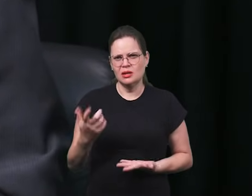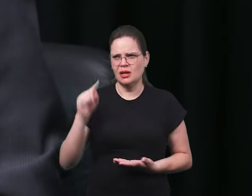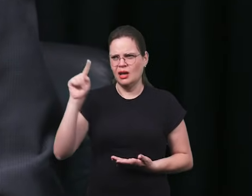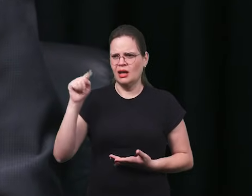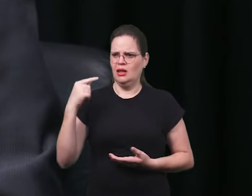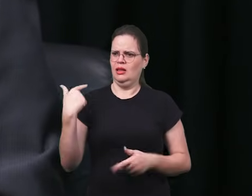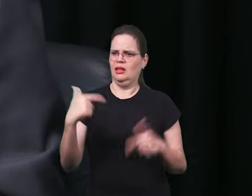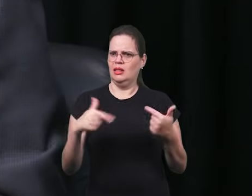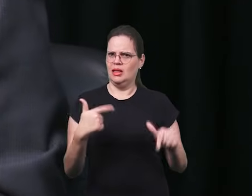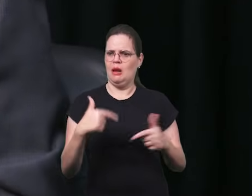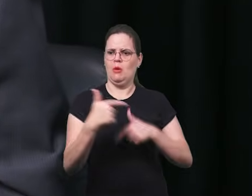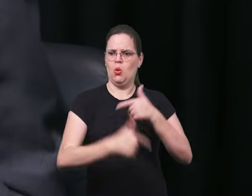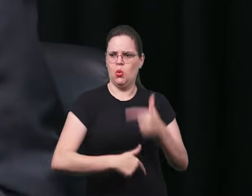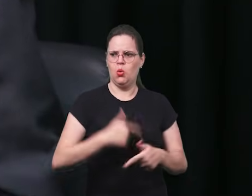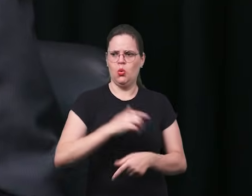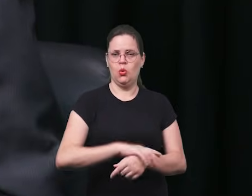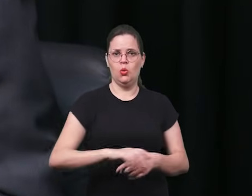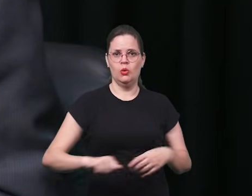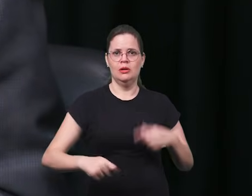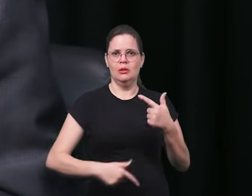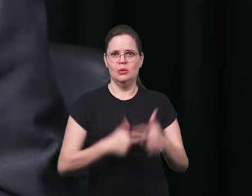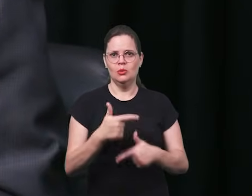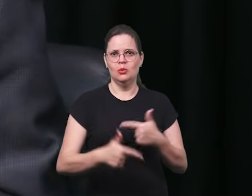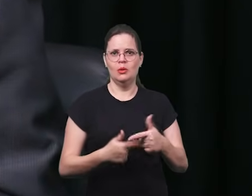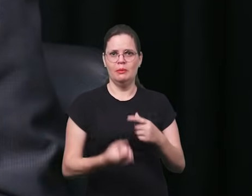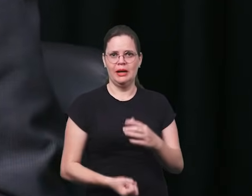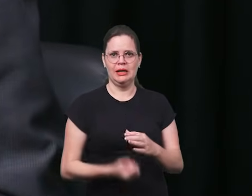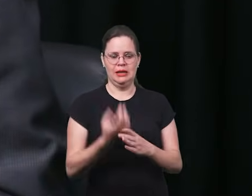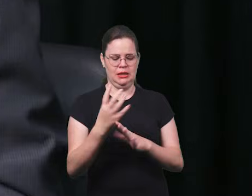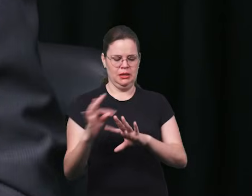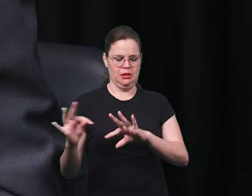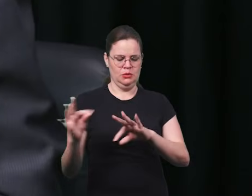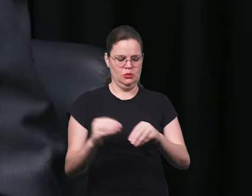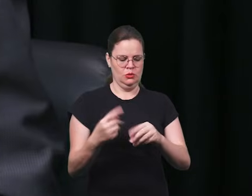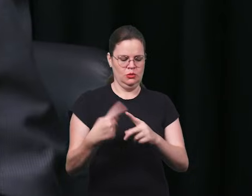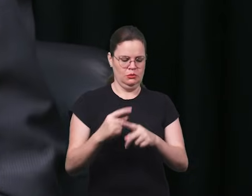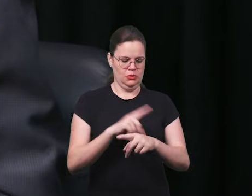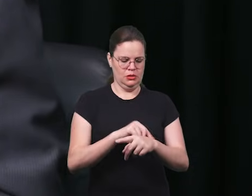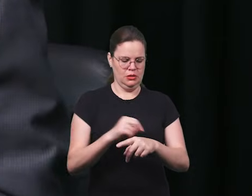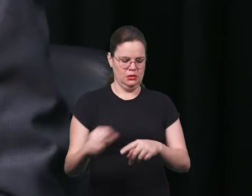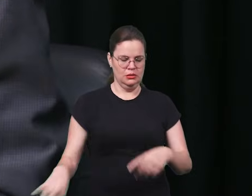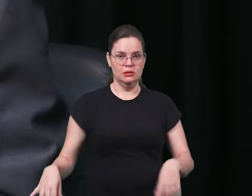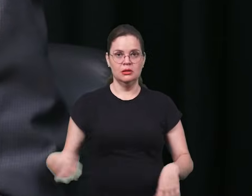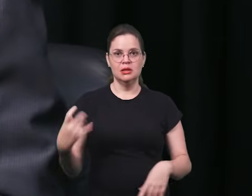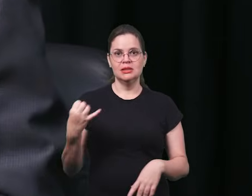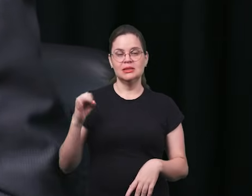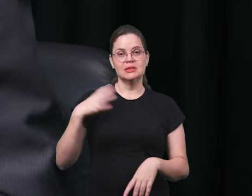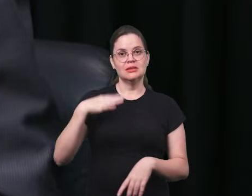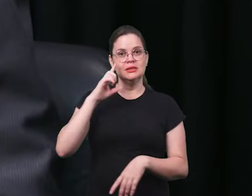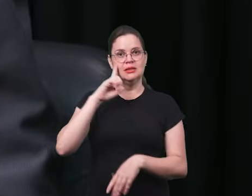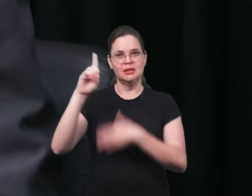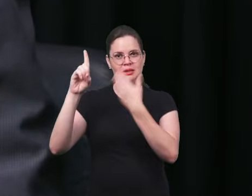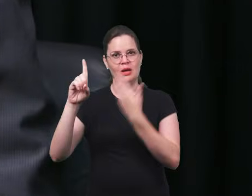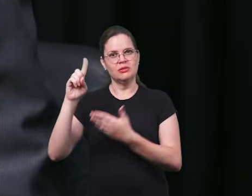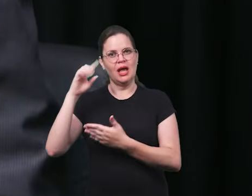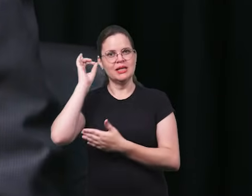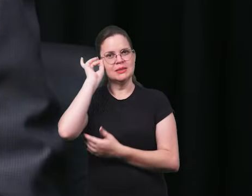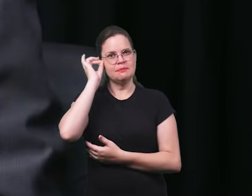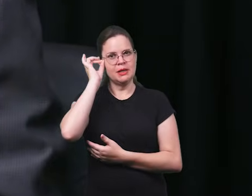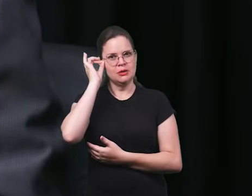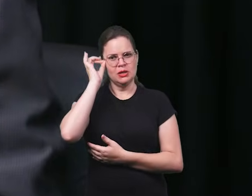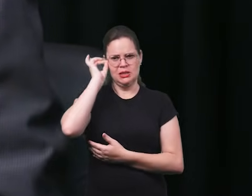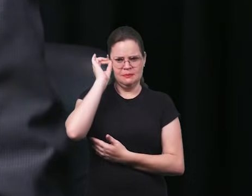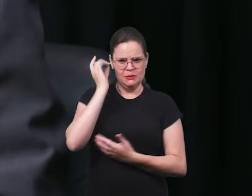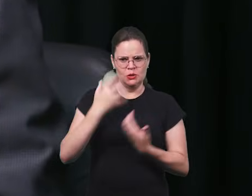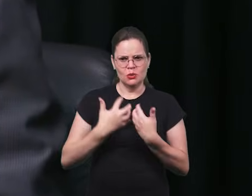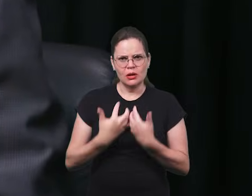ele teve para criar todas essas coisas, sendo ele espírito, não é? O espírito se cansa, não